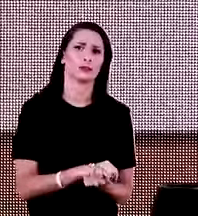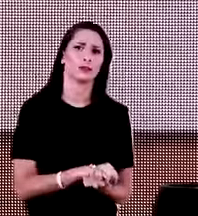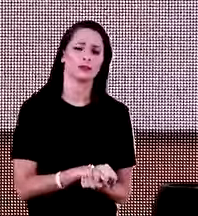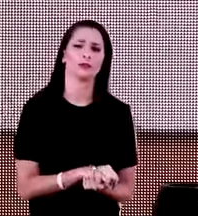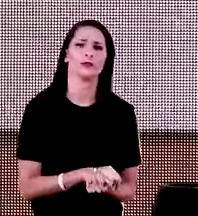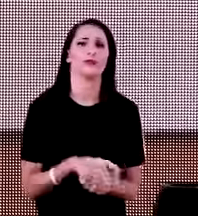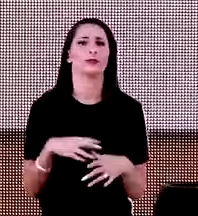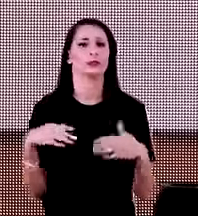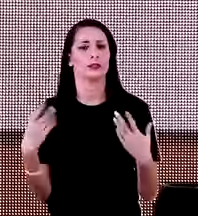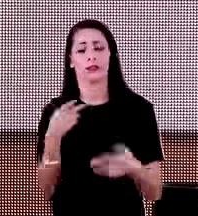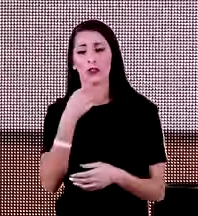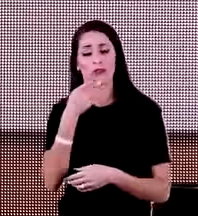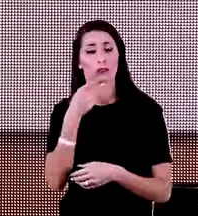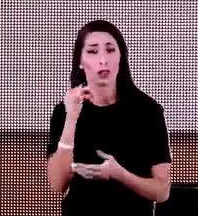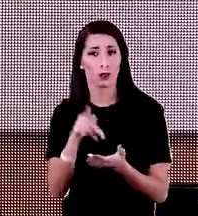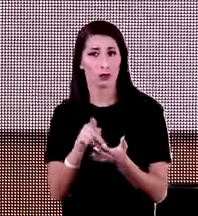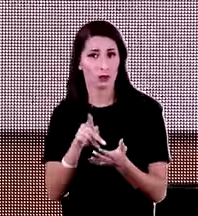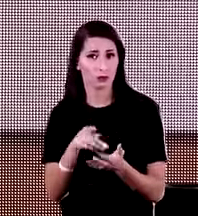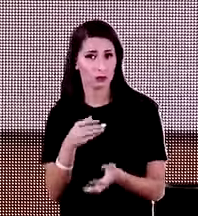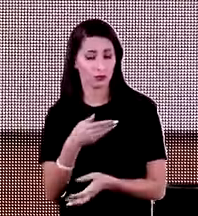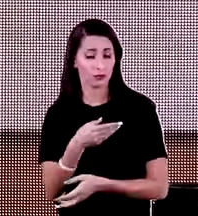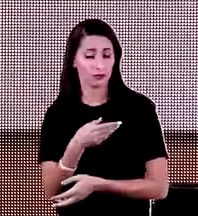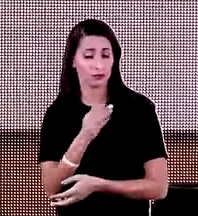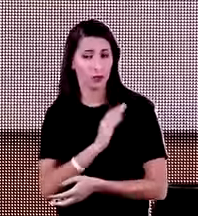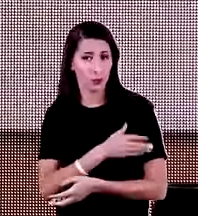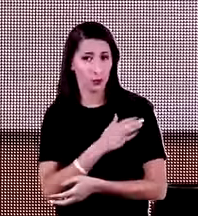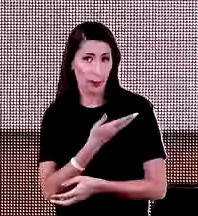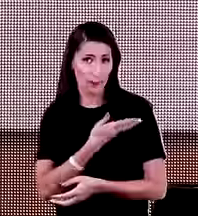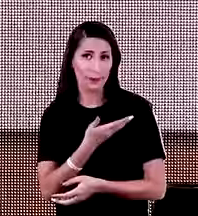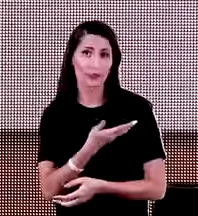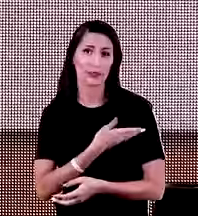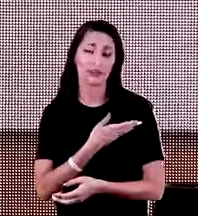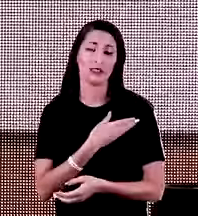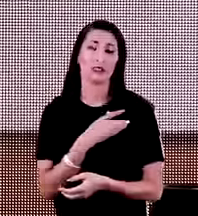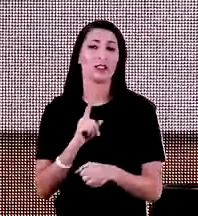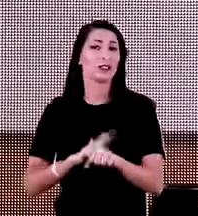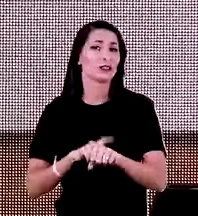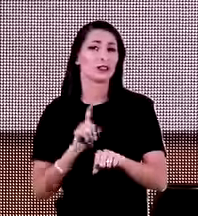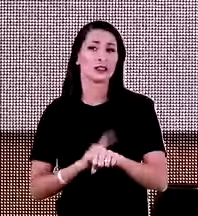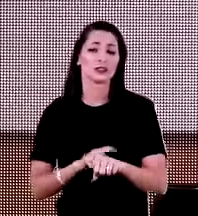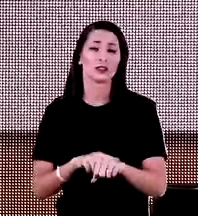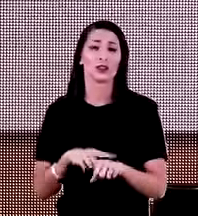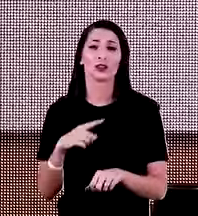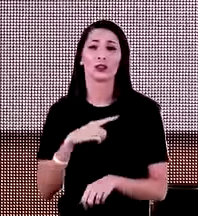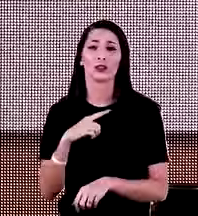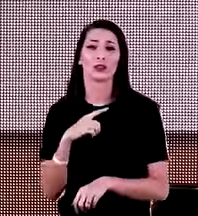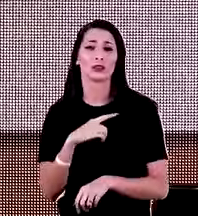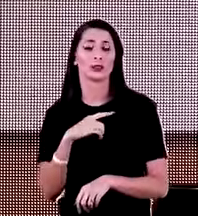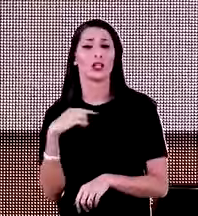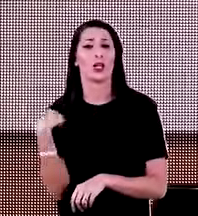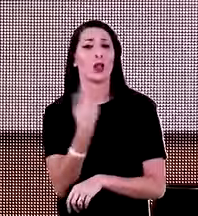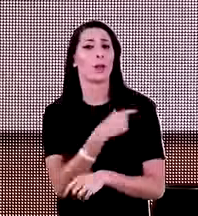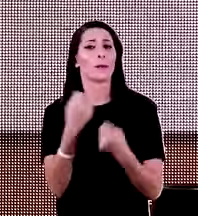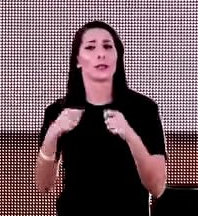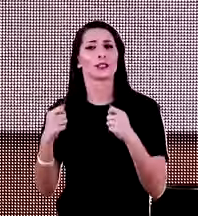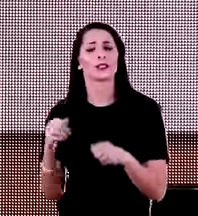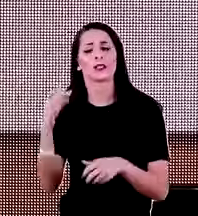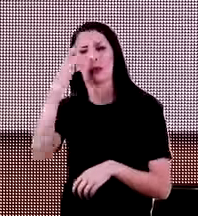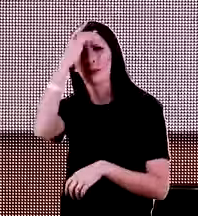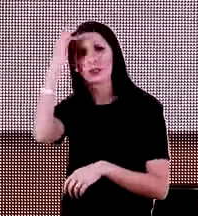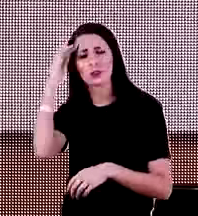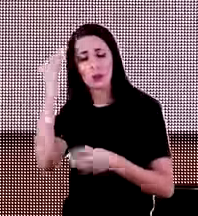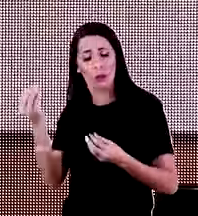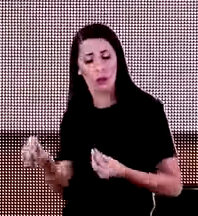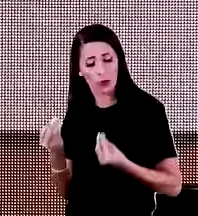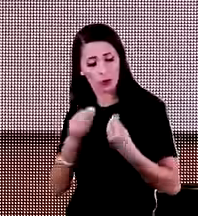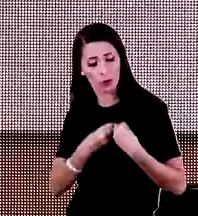Isso é o valor da verdadeira amizade. Tem horas que a gente só precisa de alguém para encher o nosso coração de esperança. É ou não é, gente? A gente está amargo, a gente está passando